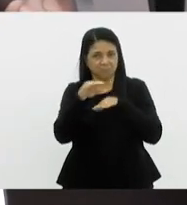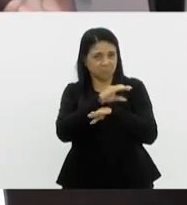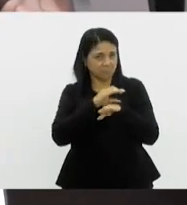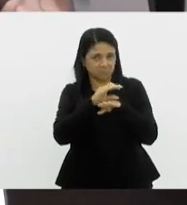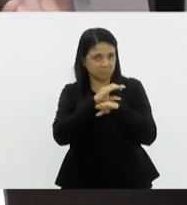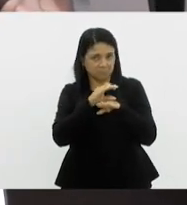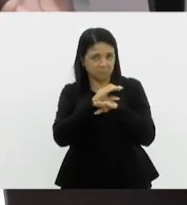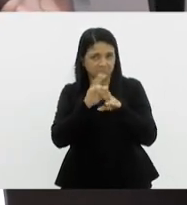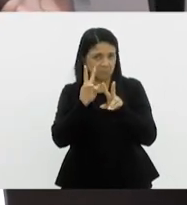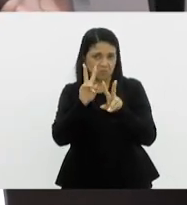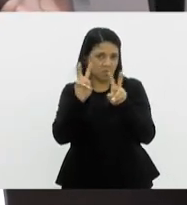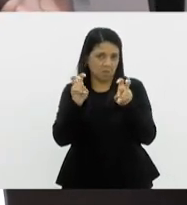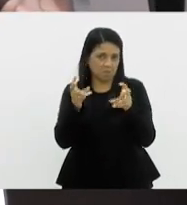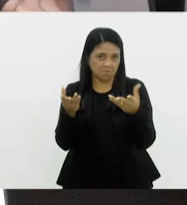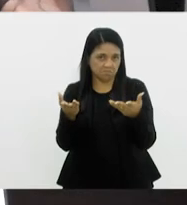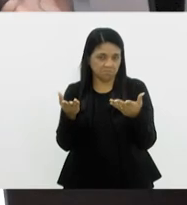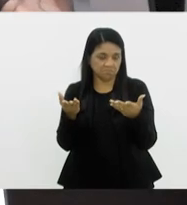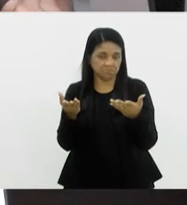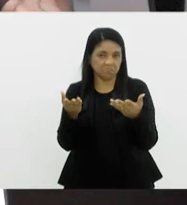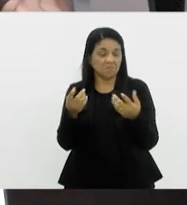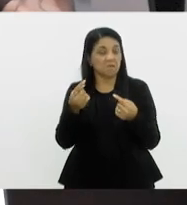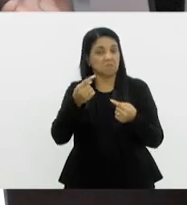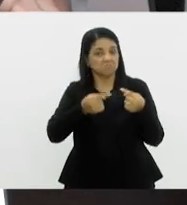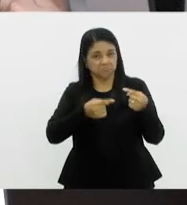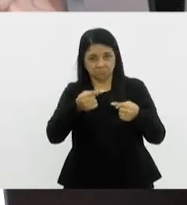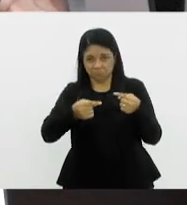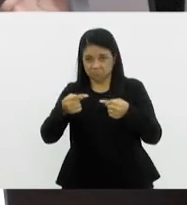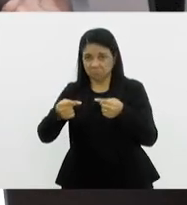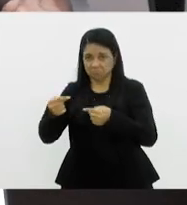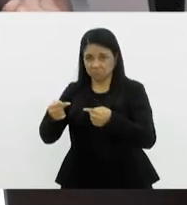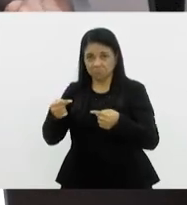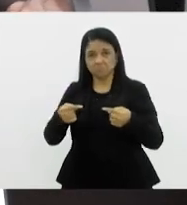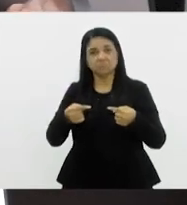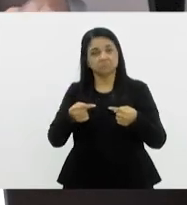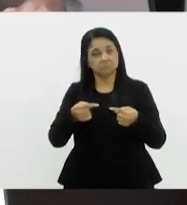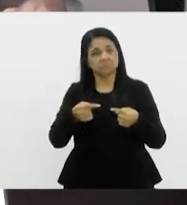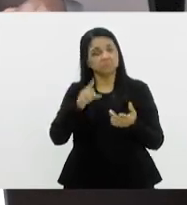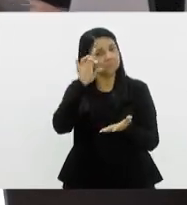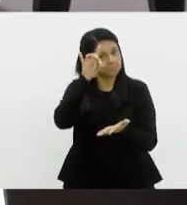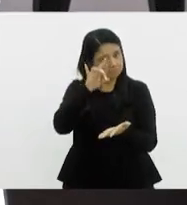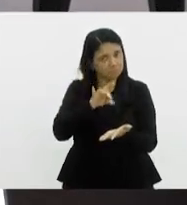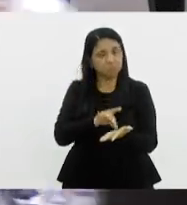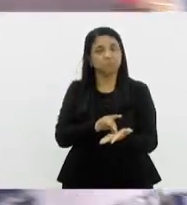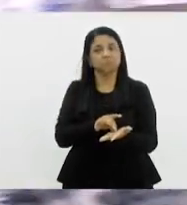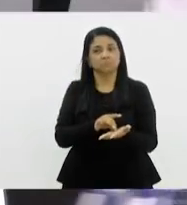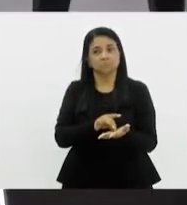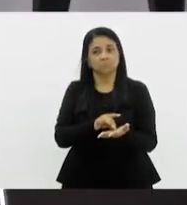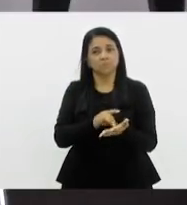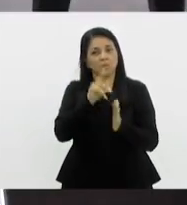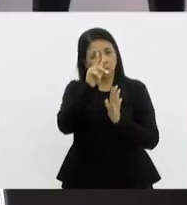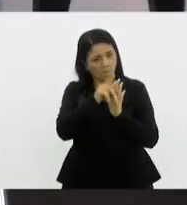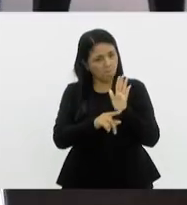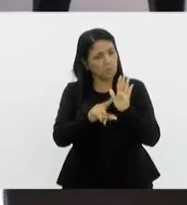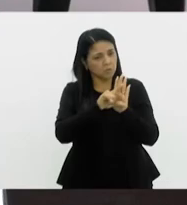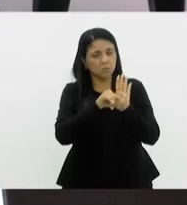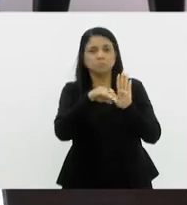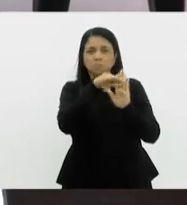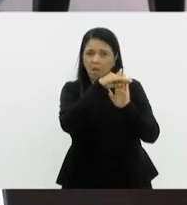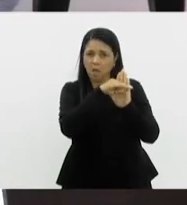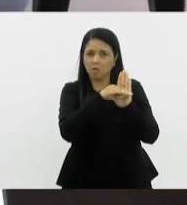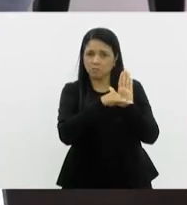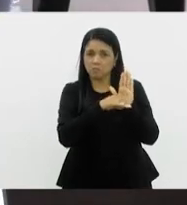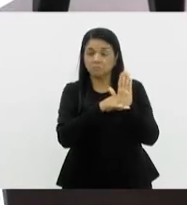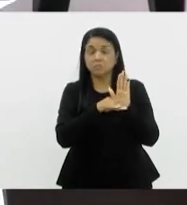matéria. Acho que a discussão é absolutamente pertinente, é um projeto para a pauta. E